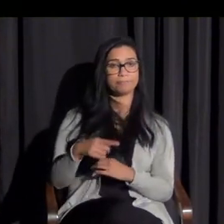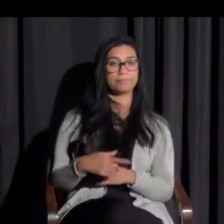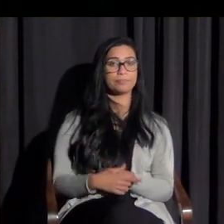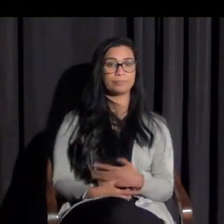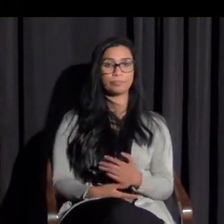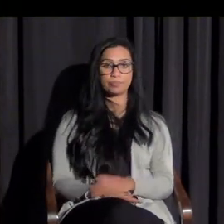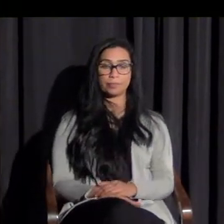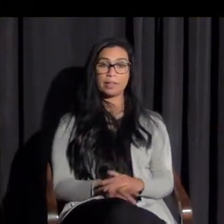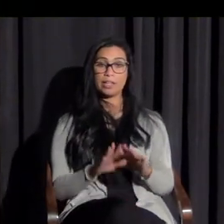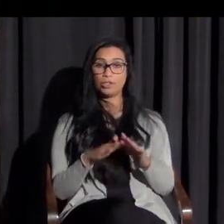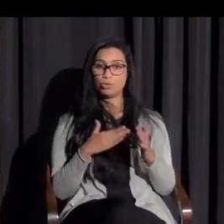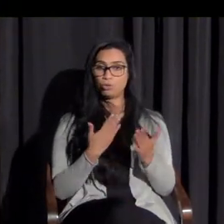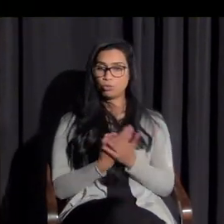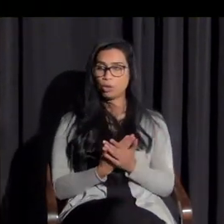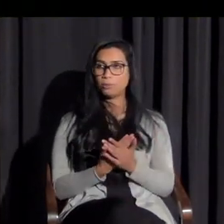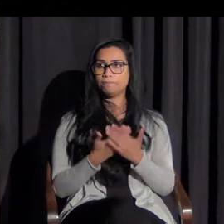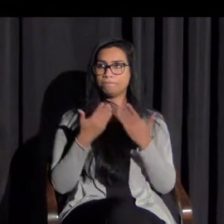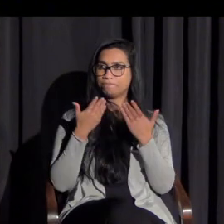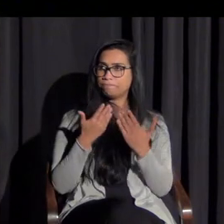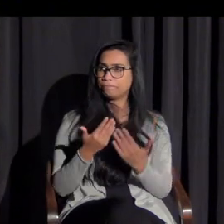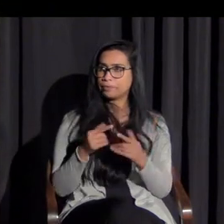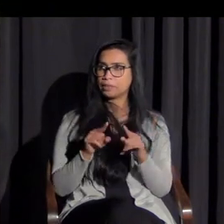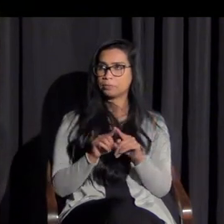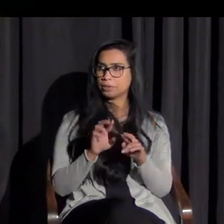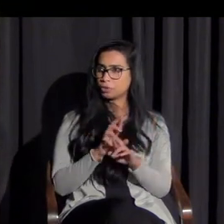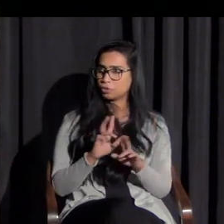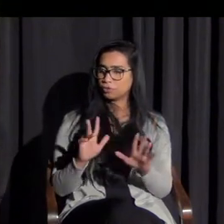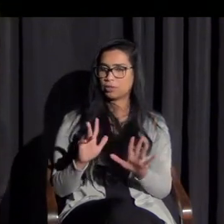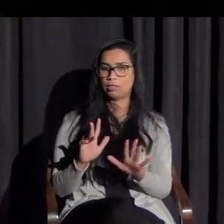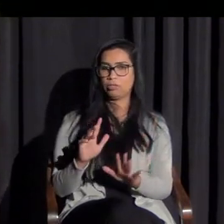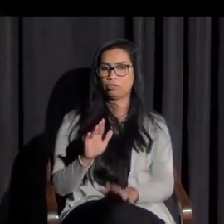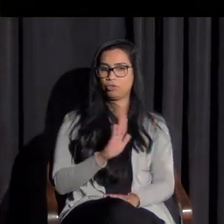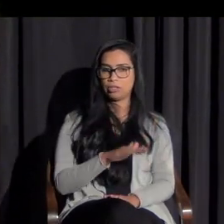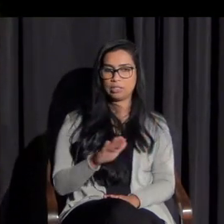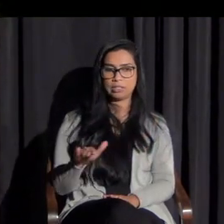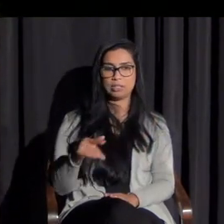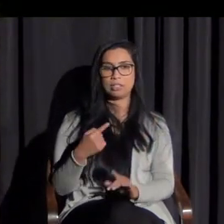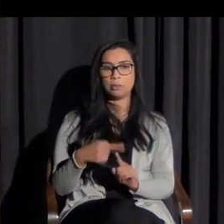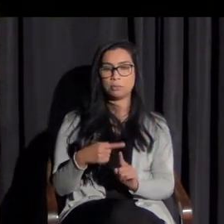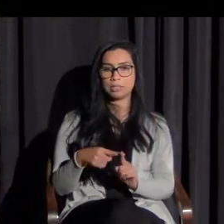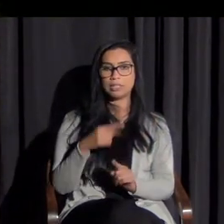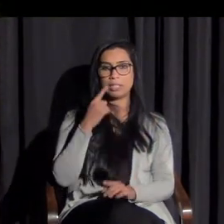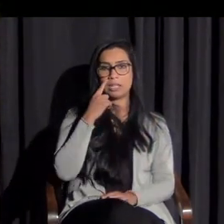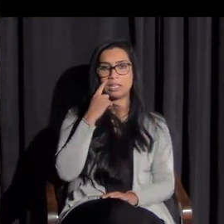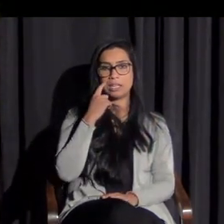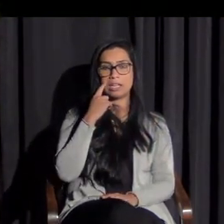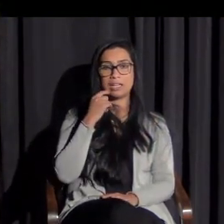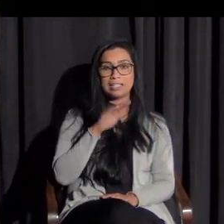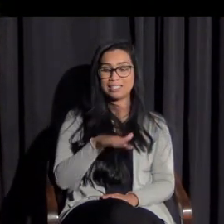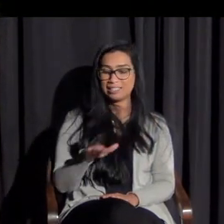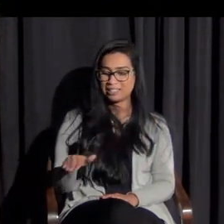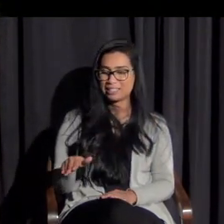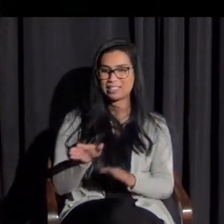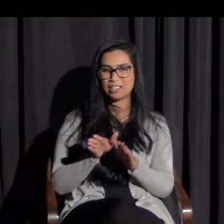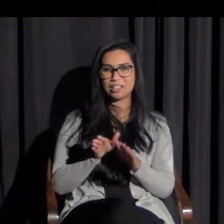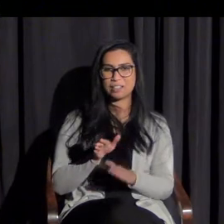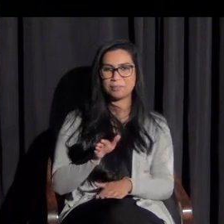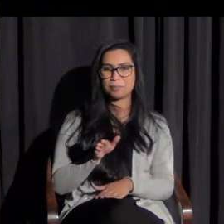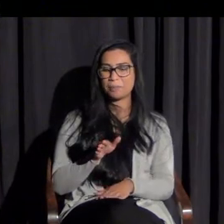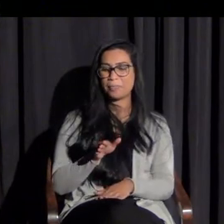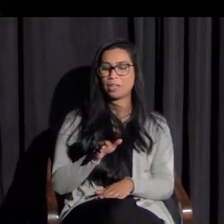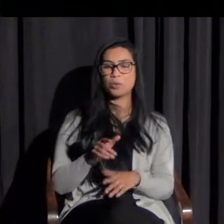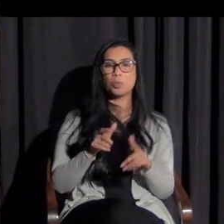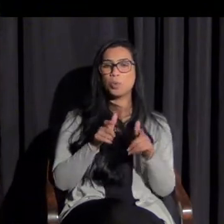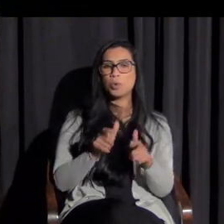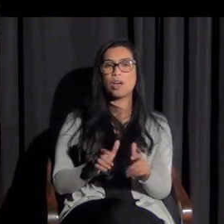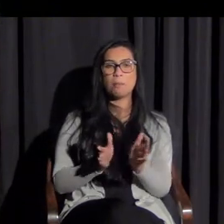As escolas, elas têm um olhar muito diferenciado para essas crianças. A criança da ocupação é marginal, a criança da ocupação é